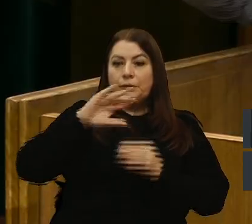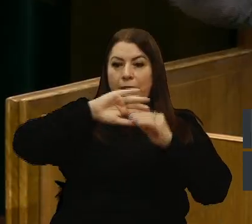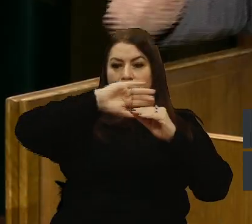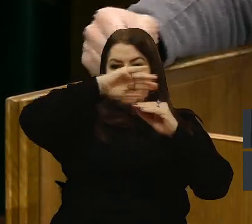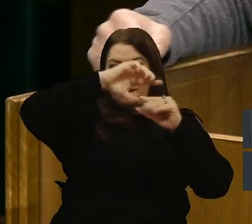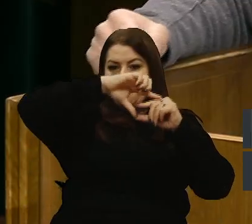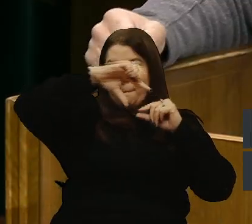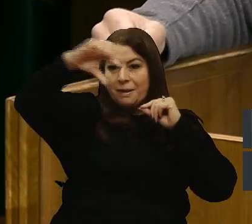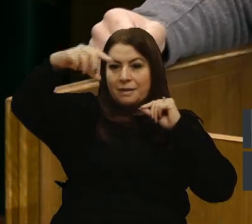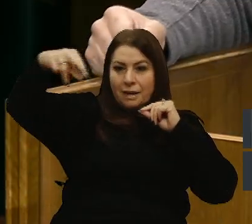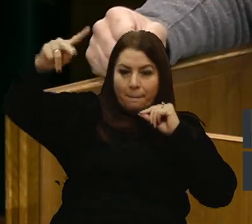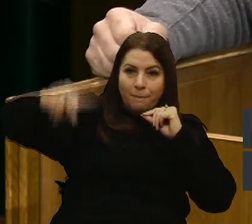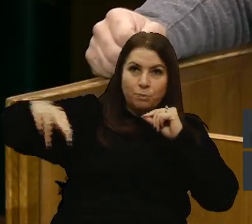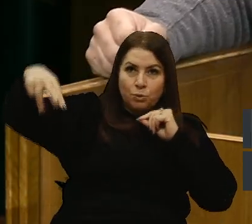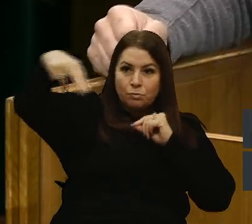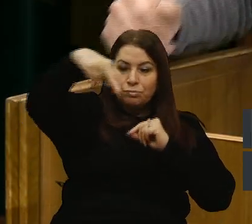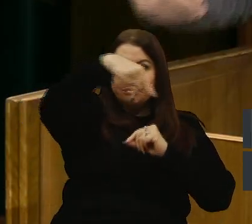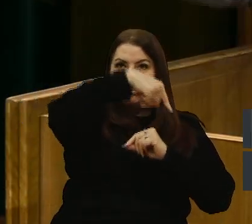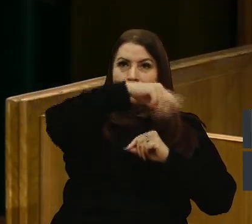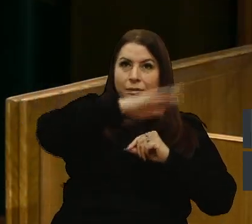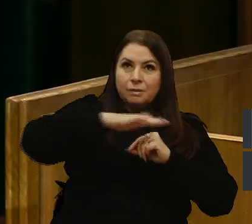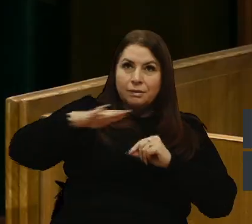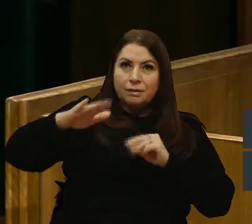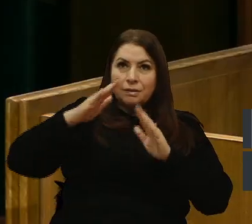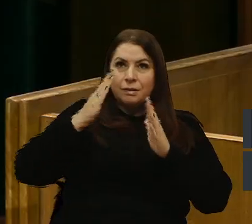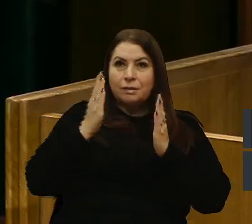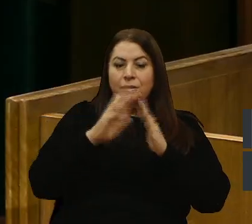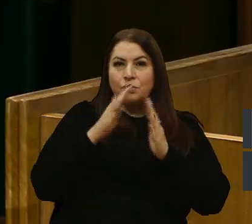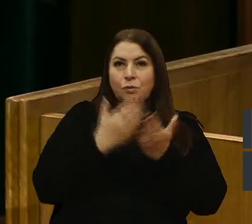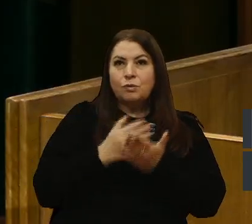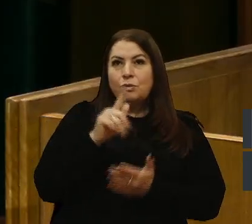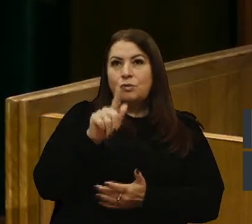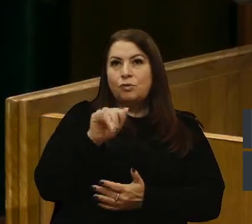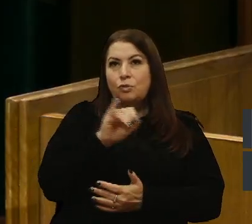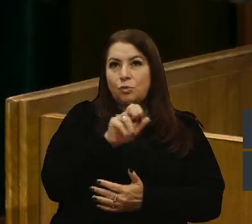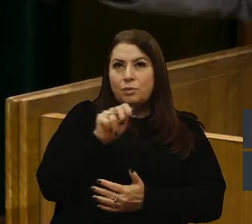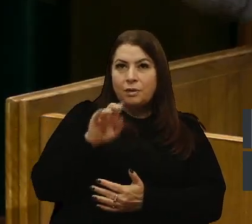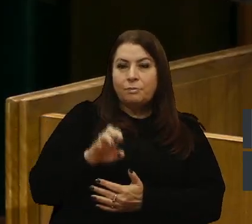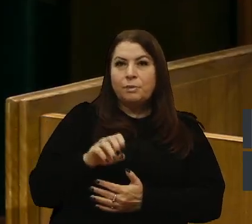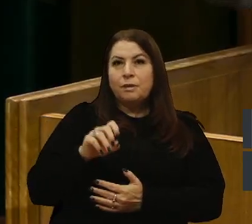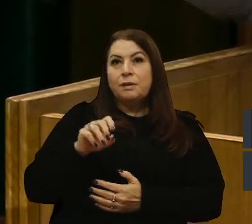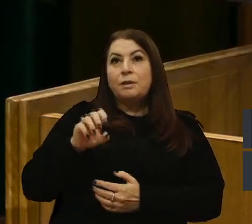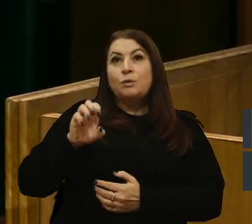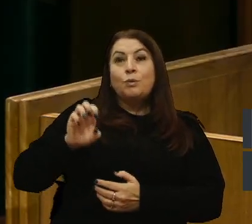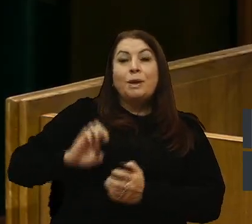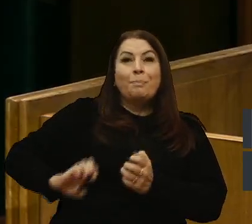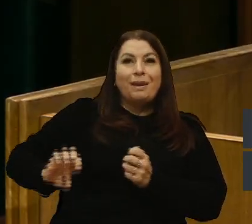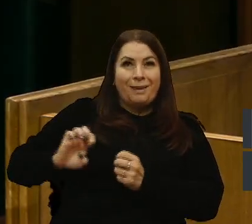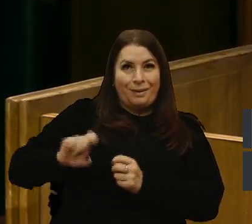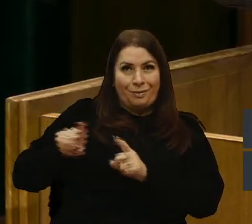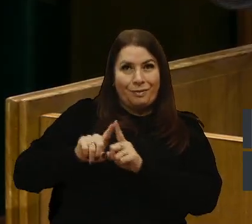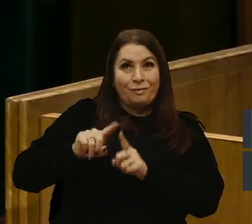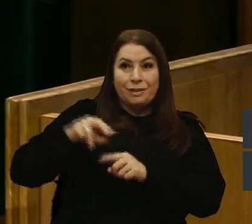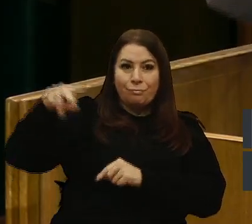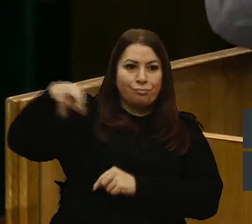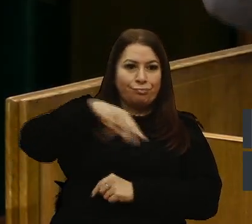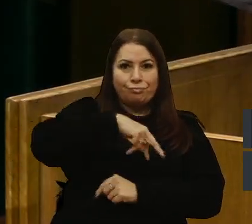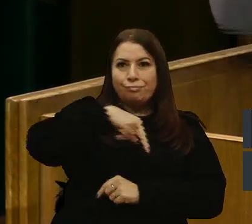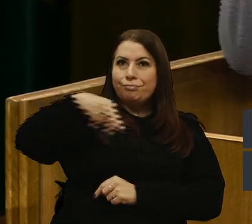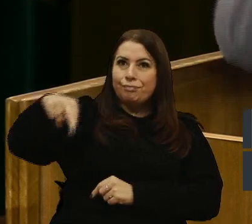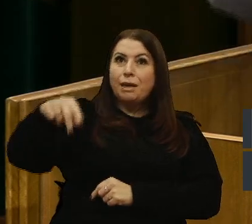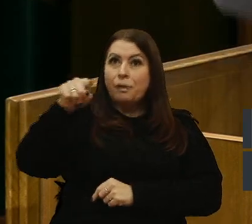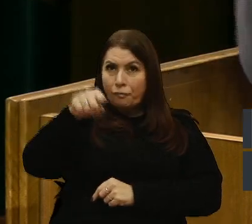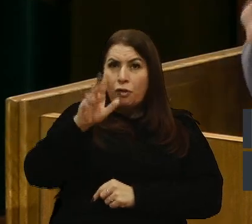para pedestres, para as crianças que estudam, tanto no Giuseppe Garibaldi quanto no Emílio Meyer, fazer aquele trânsito lá, e